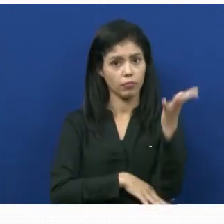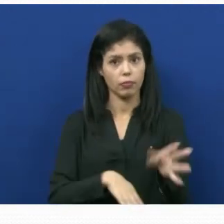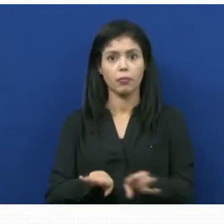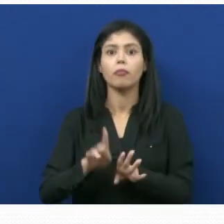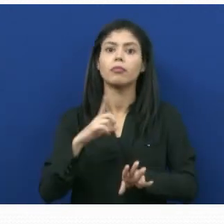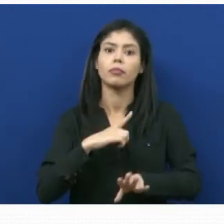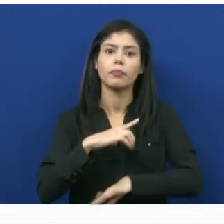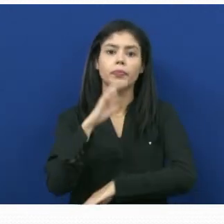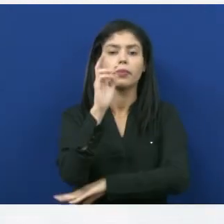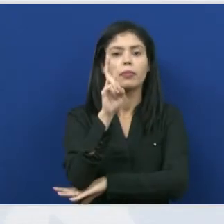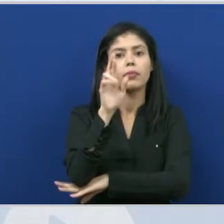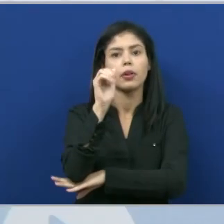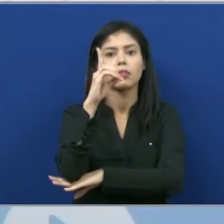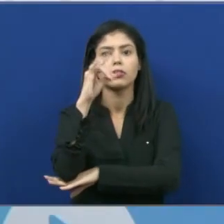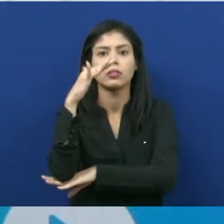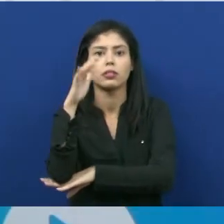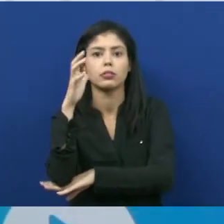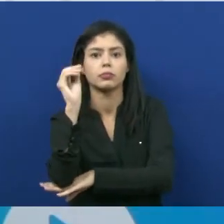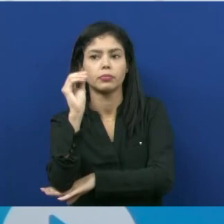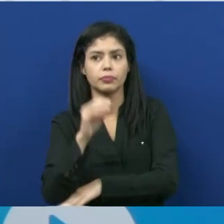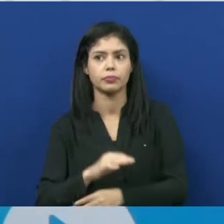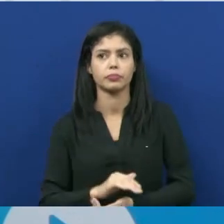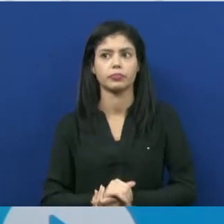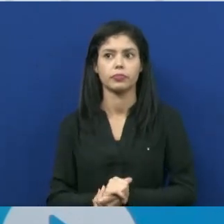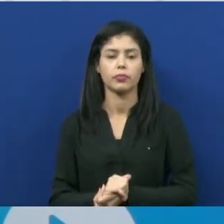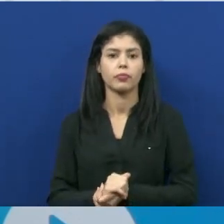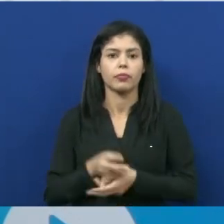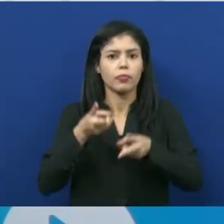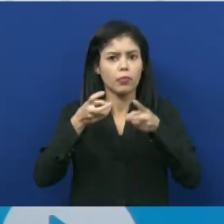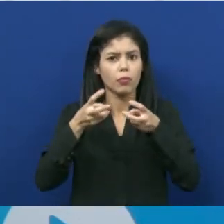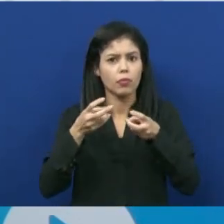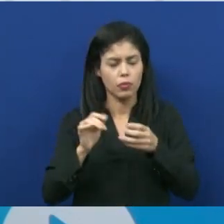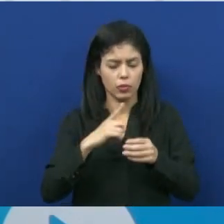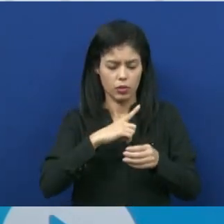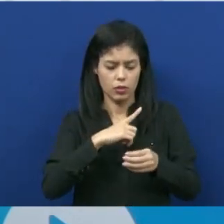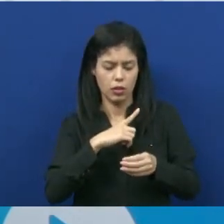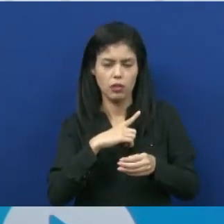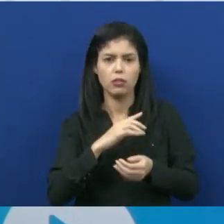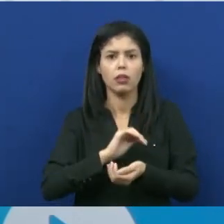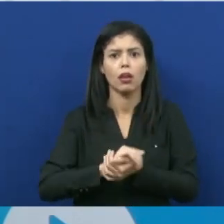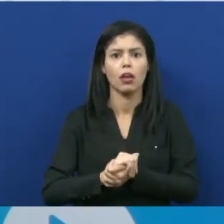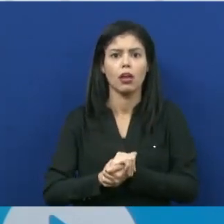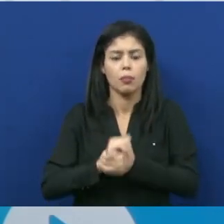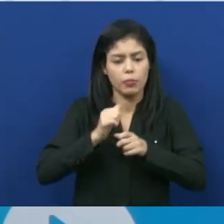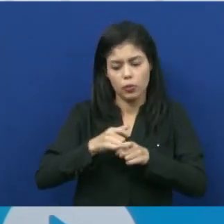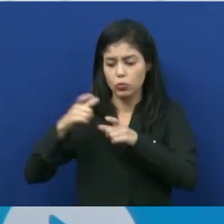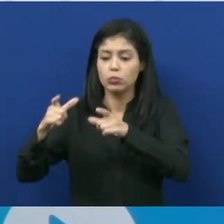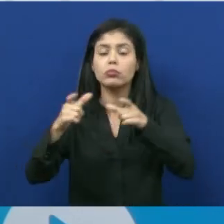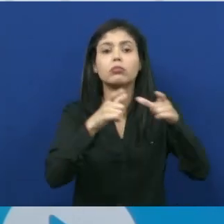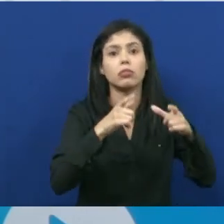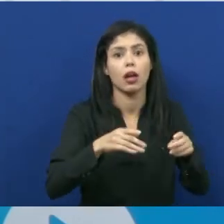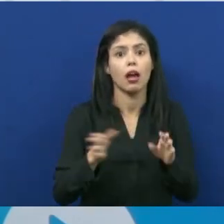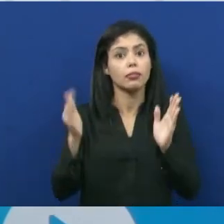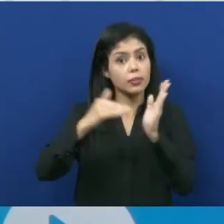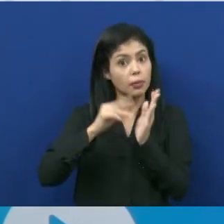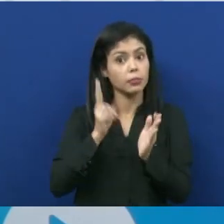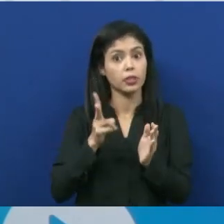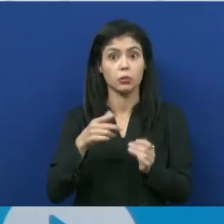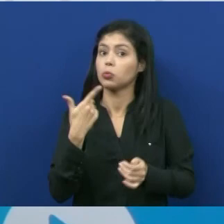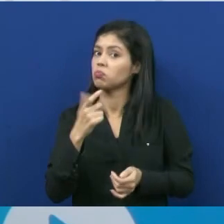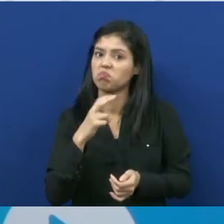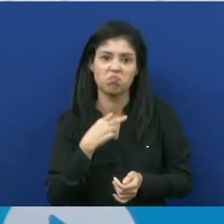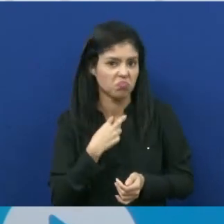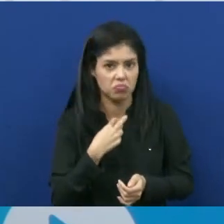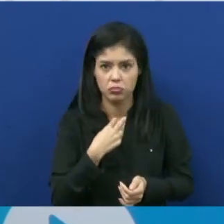emitem radiação. Então, essa radiação, ela se propaga pelo espaço, até mesmo onde não existe